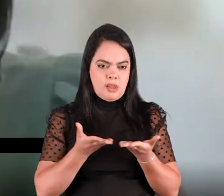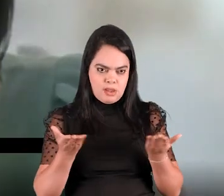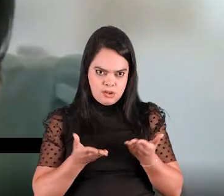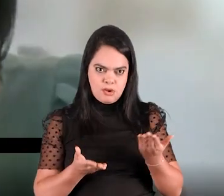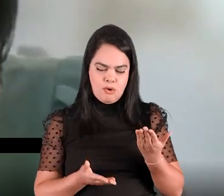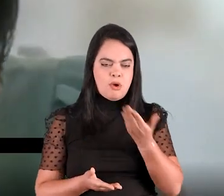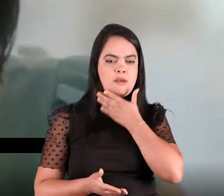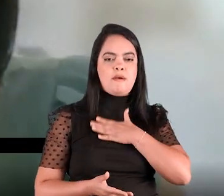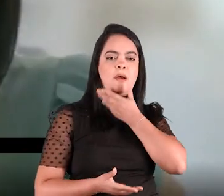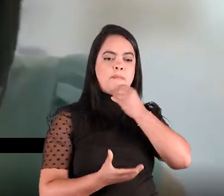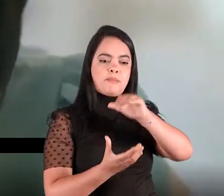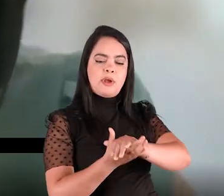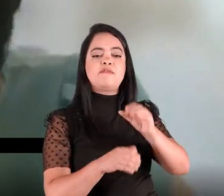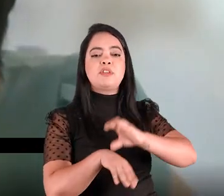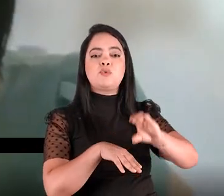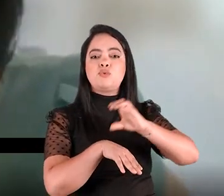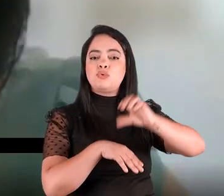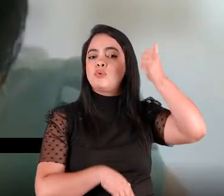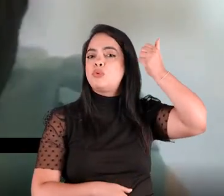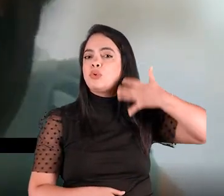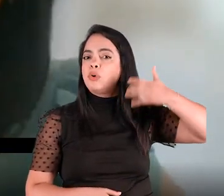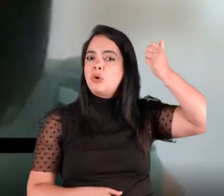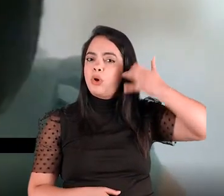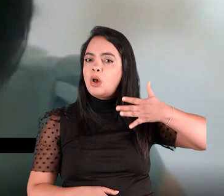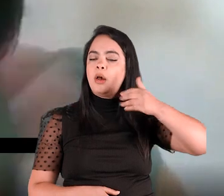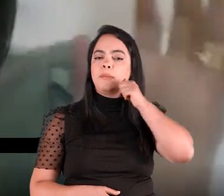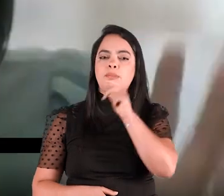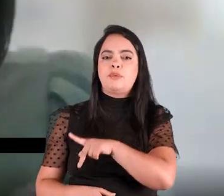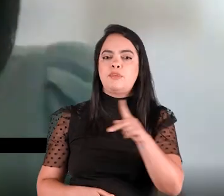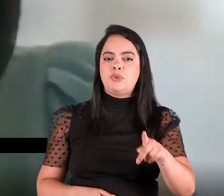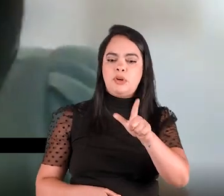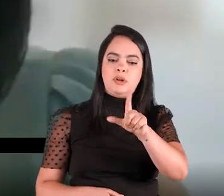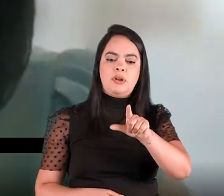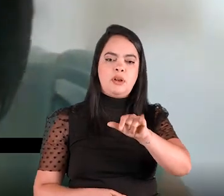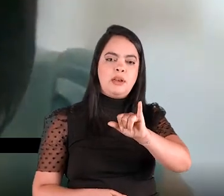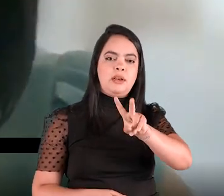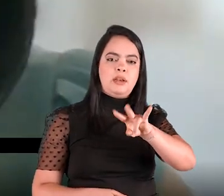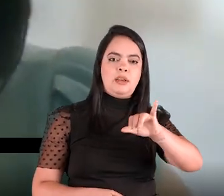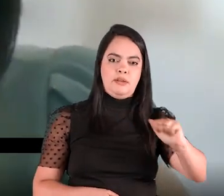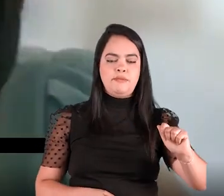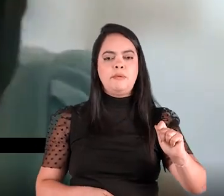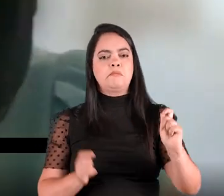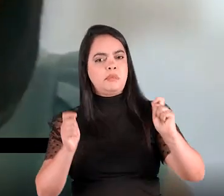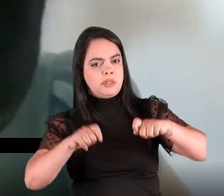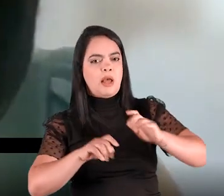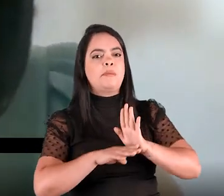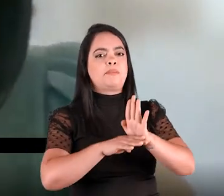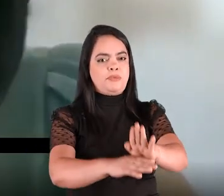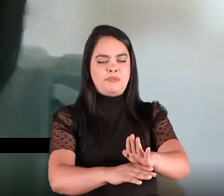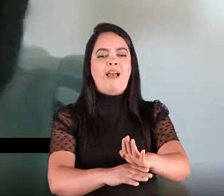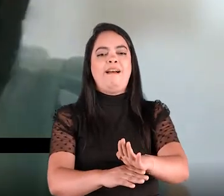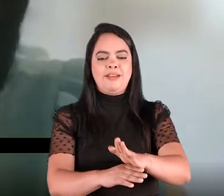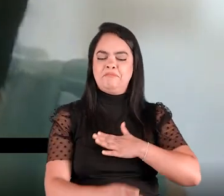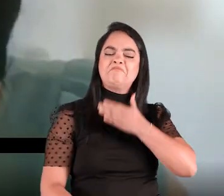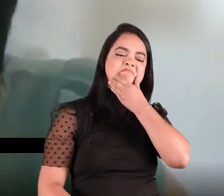de audiodescrição também com a professora Lívia, então pode ajudar, e ele é bem